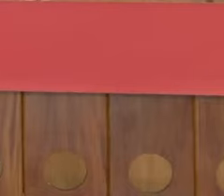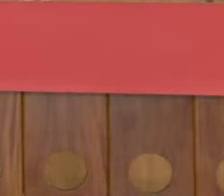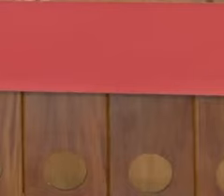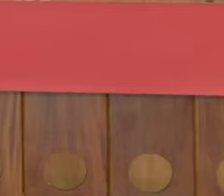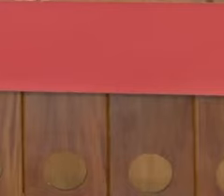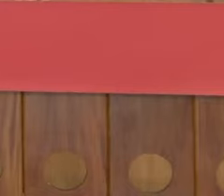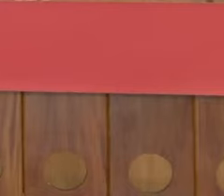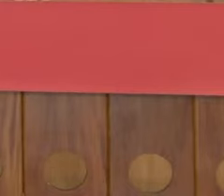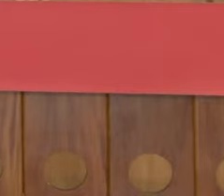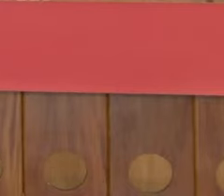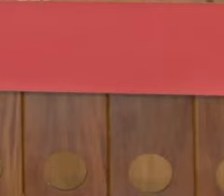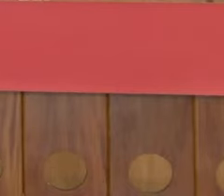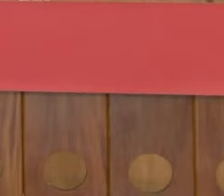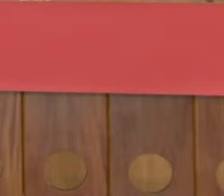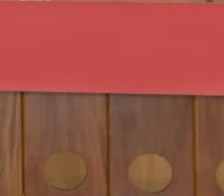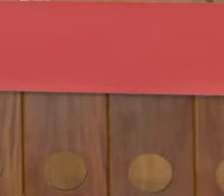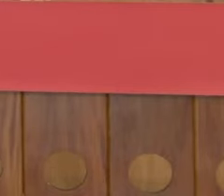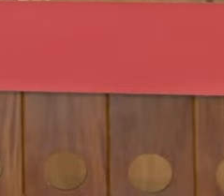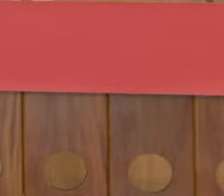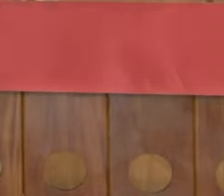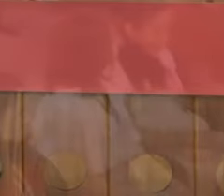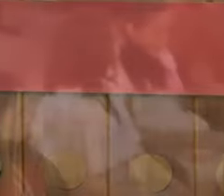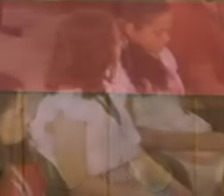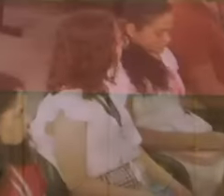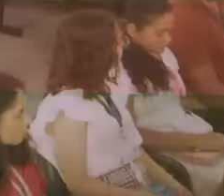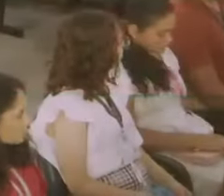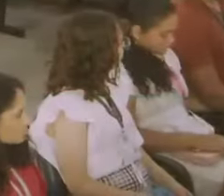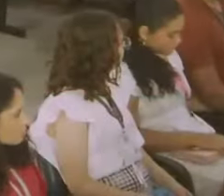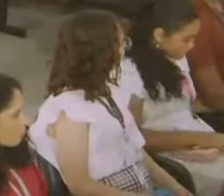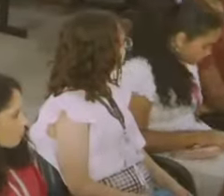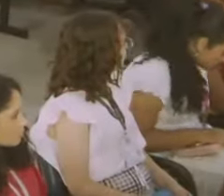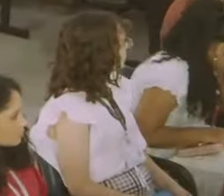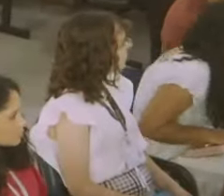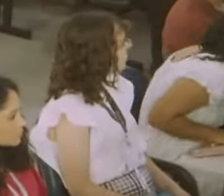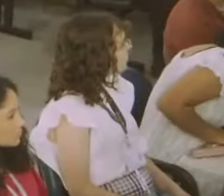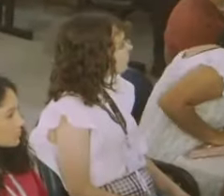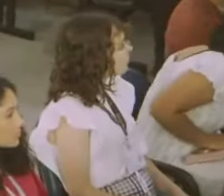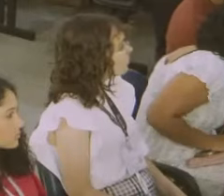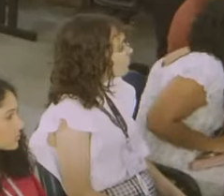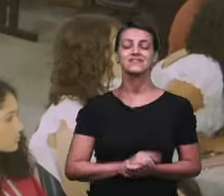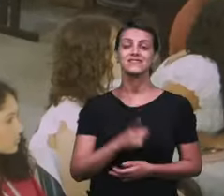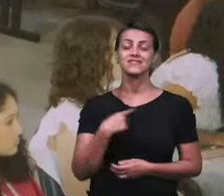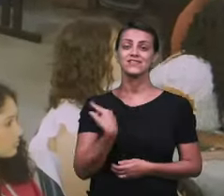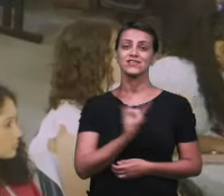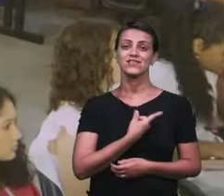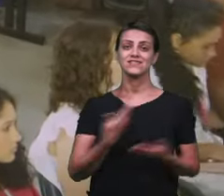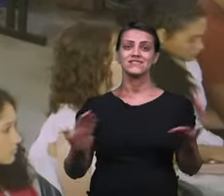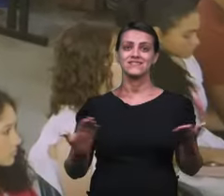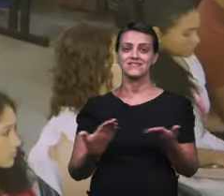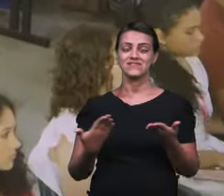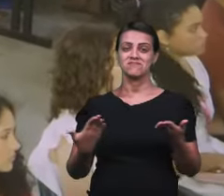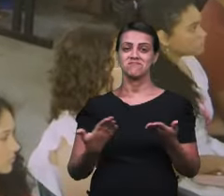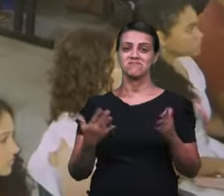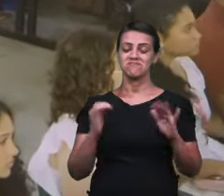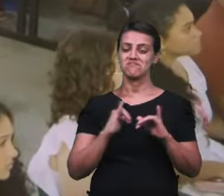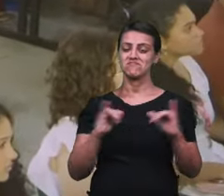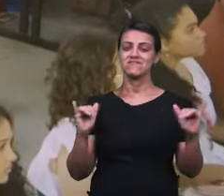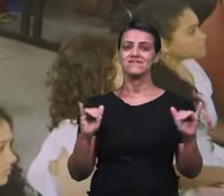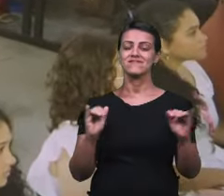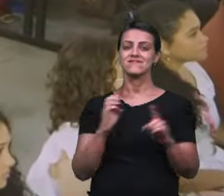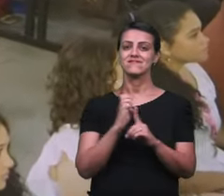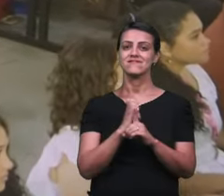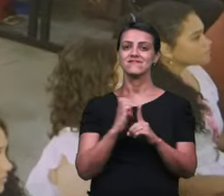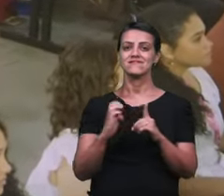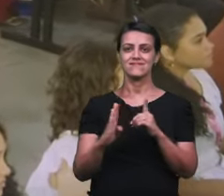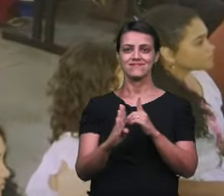de Domingos Martins, no estado do Espírito Santo, município de Marechal Floriano. Nós estamos aqui para transmitir a nossa Escola